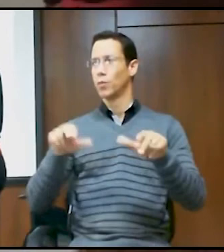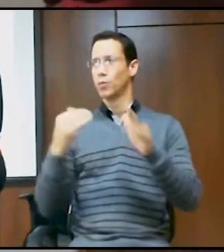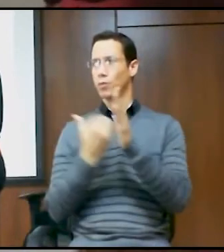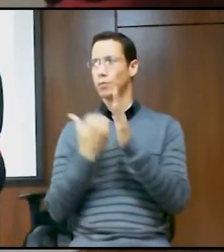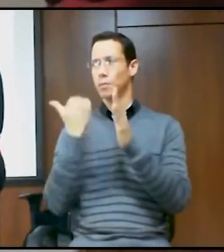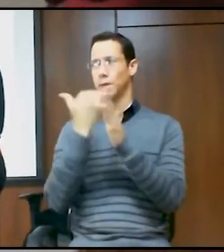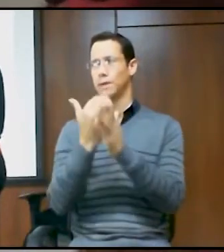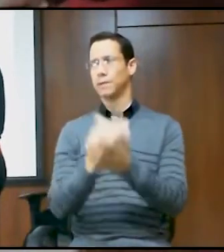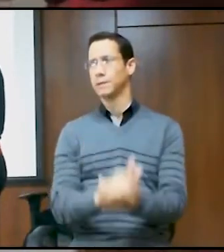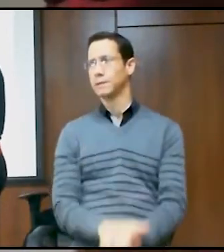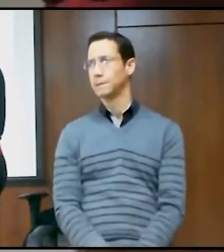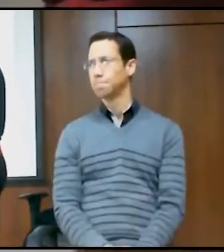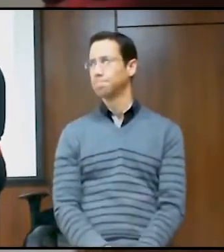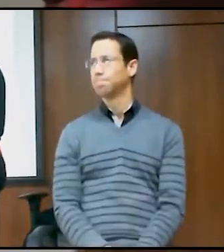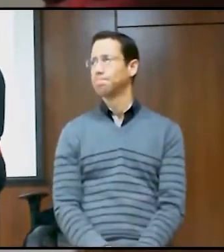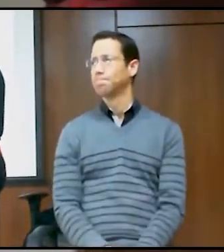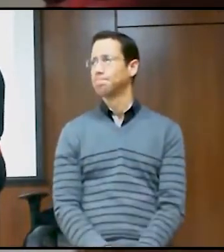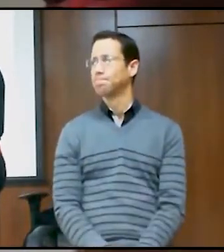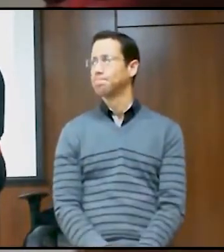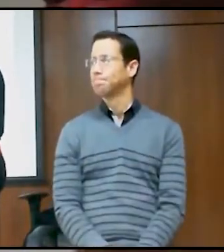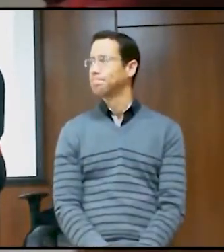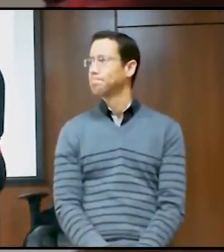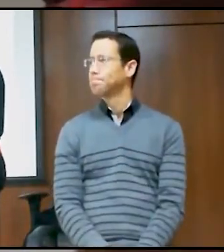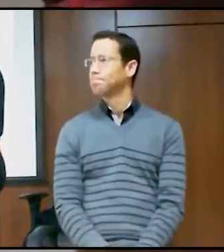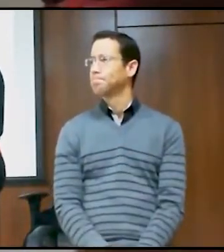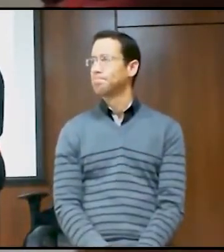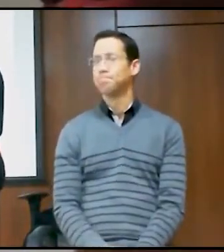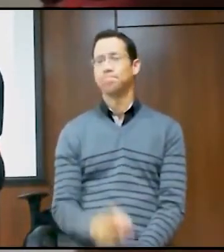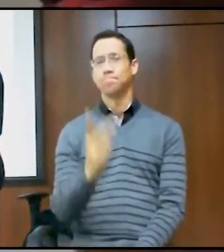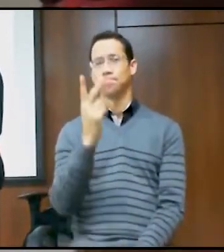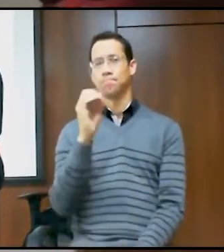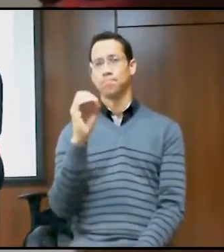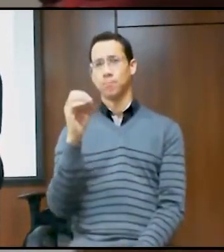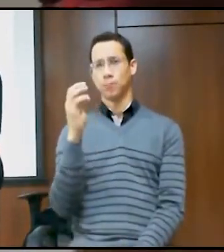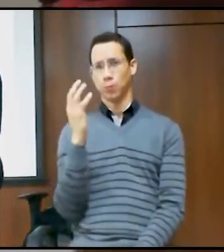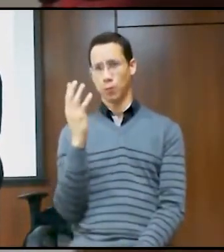mais, tá? Isso aqui são os dados. Desde 2004,